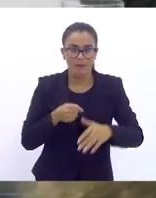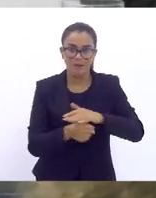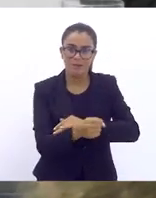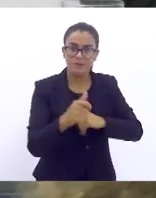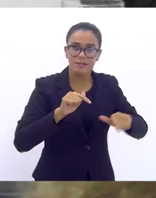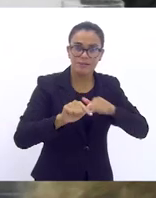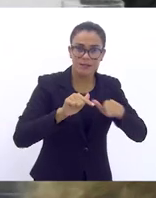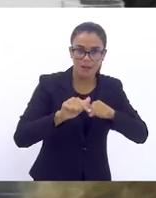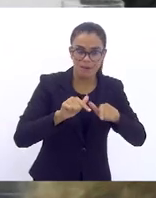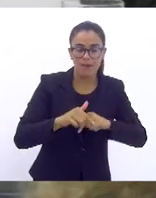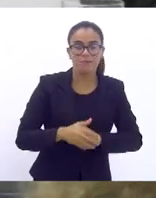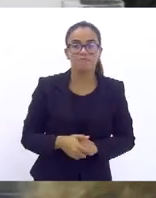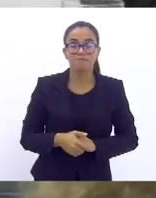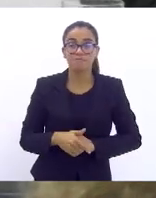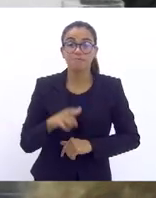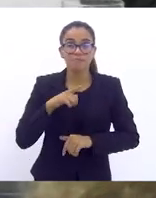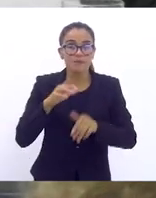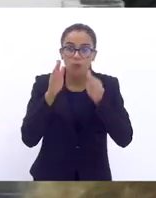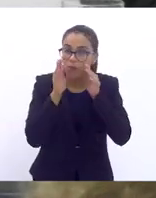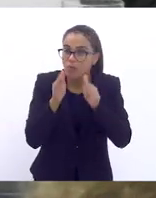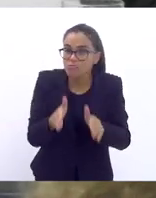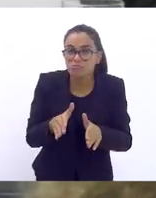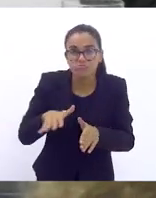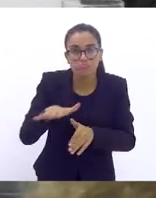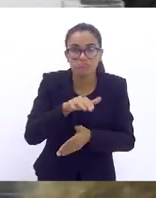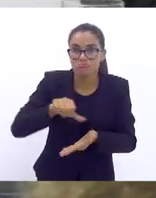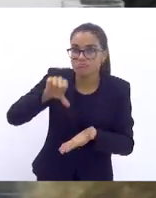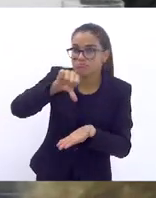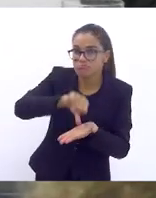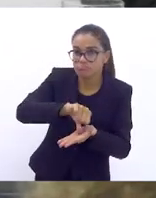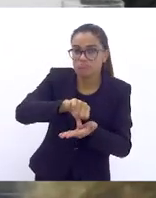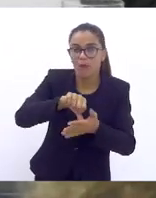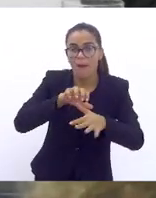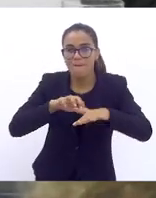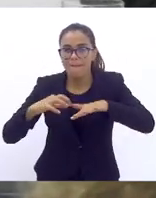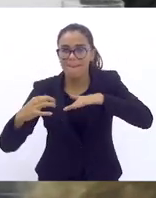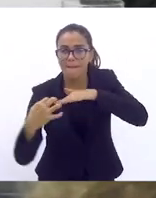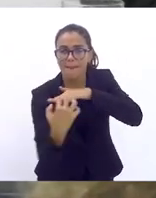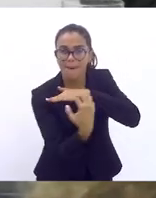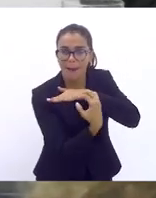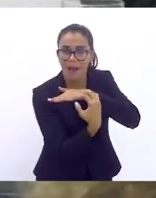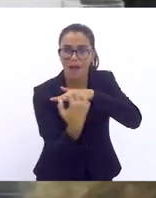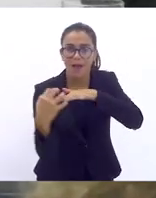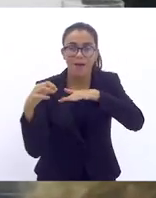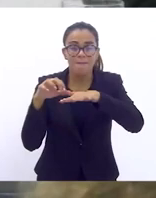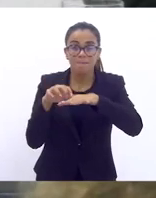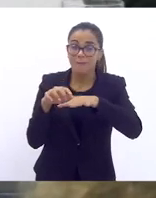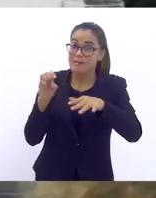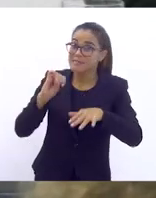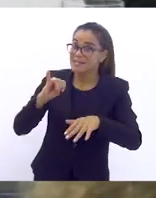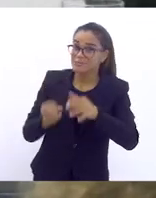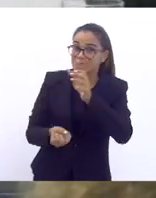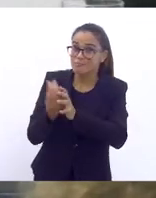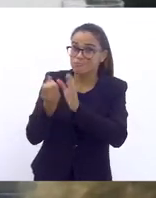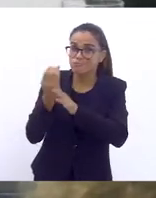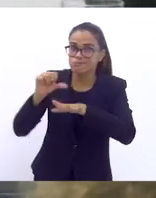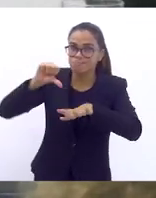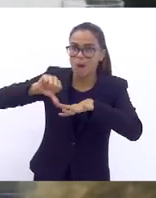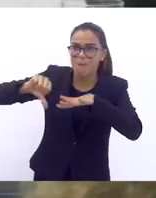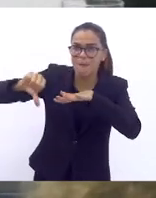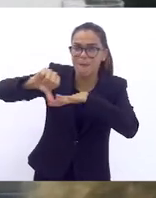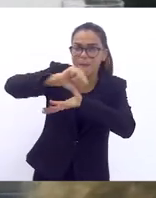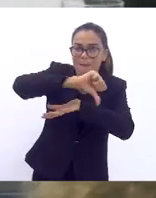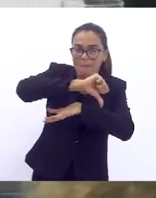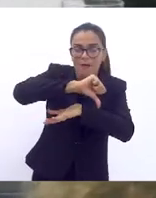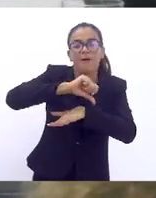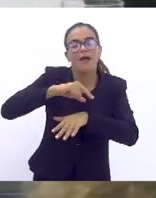né Tem uma concentração na Região Metropolitana e a medida que a gente tem a nova centralidade É possível levar para os demais estados